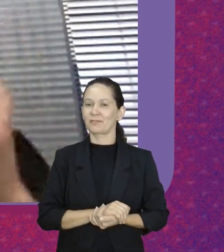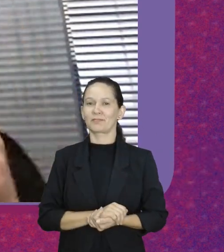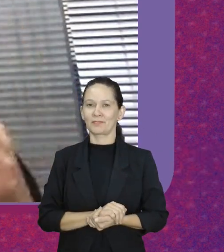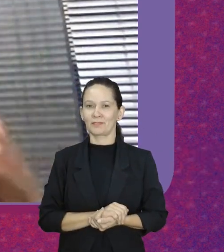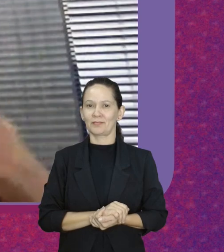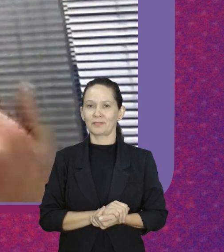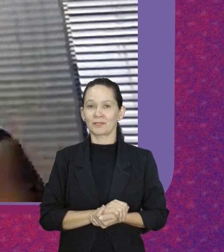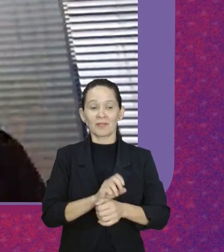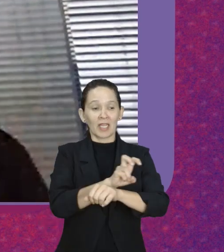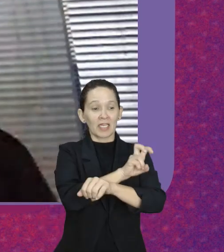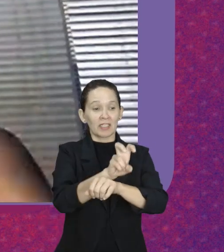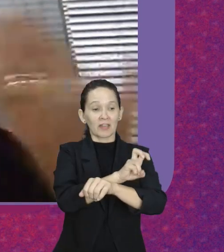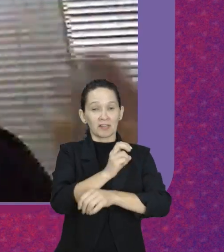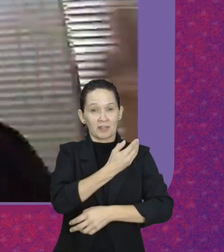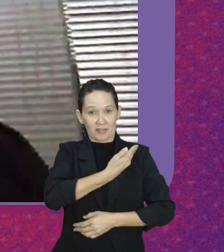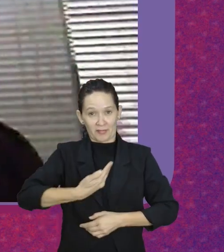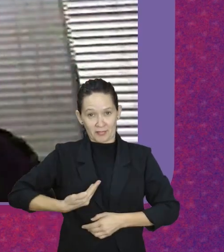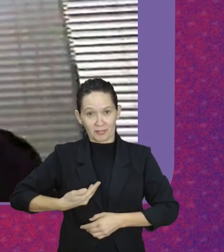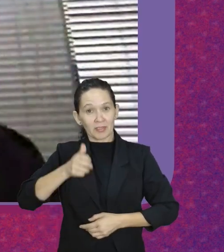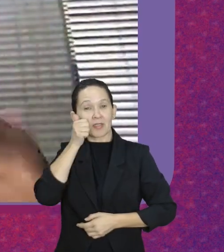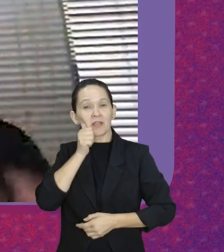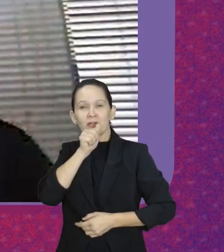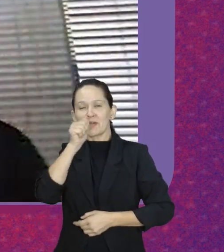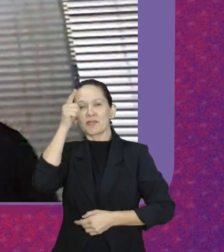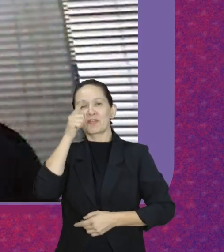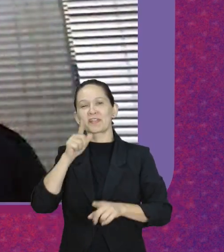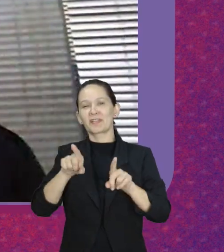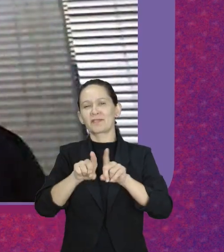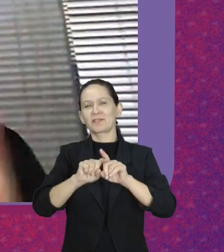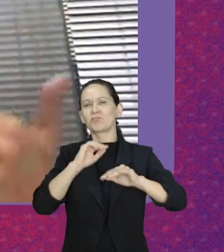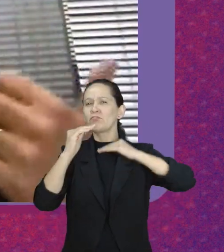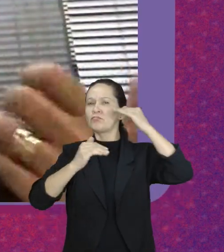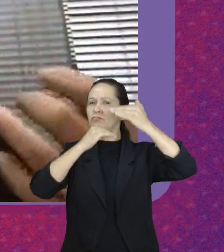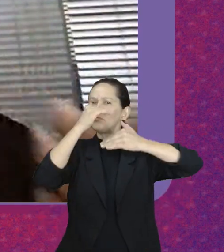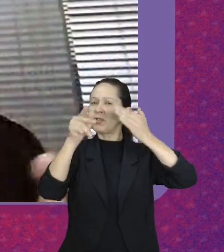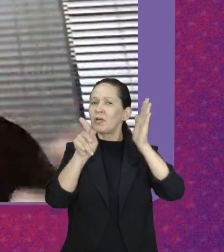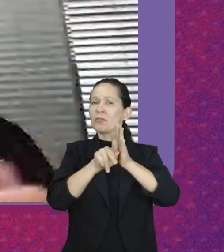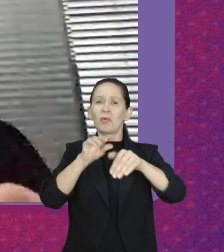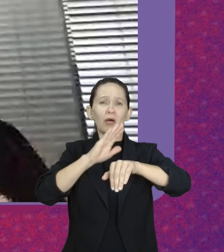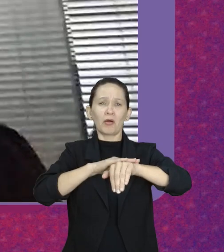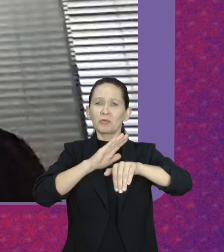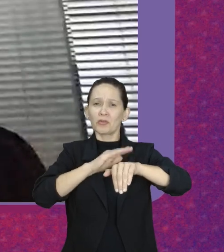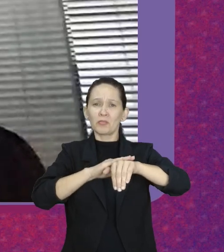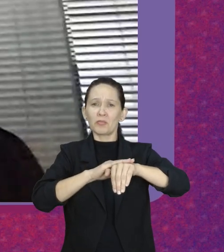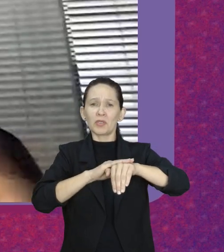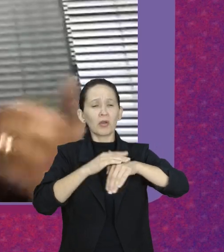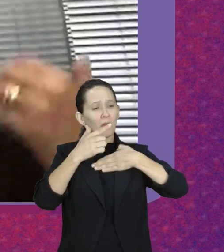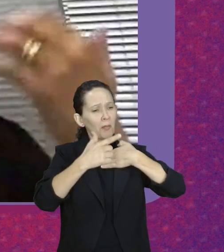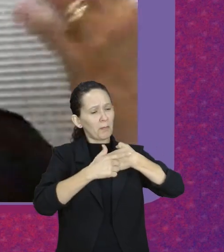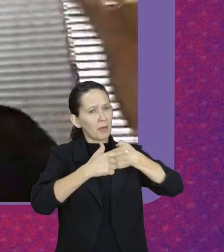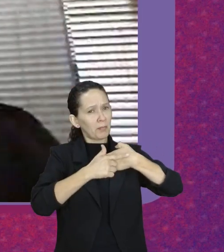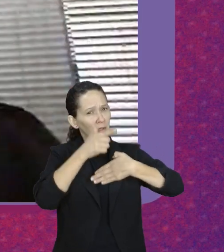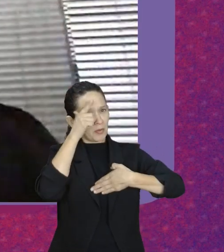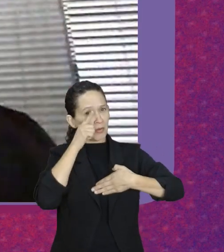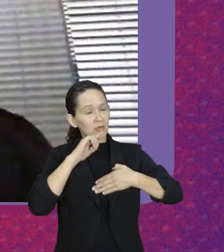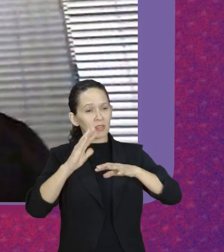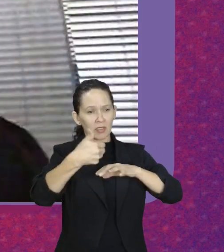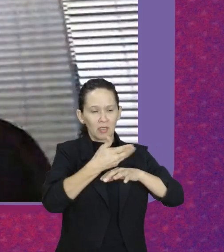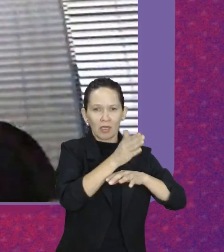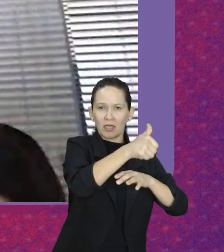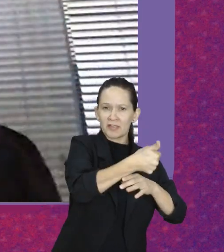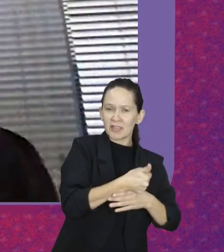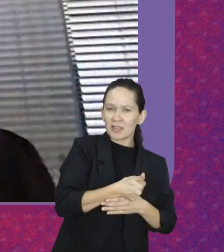das creches públicas, para que as mães também desenvolvam, né, seus outros papéis, consigam acesso e permanência